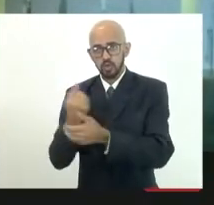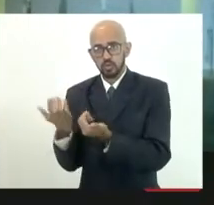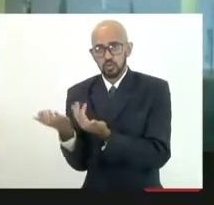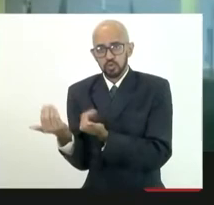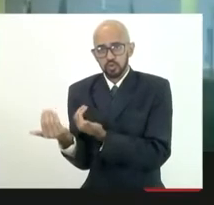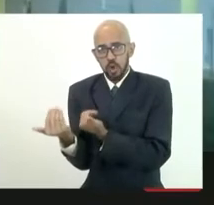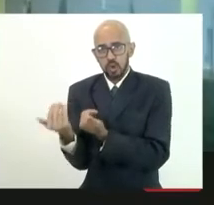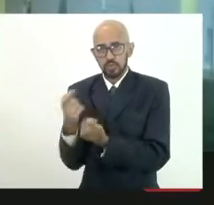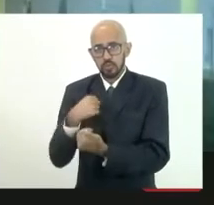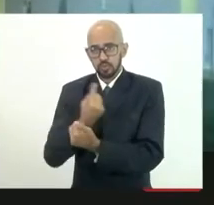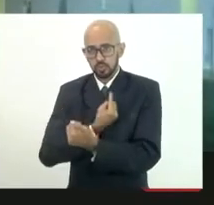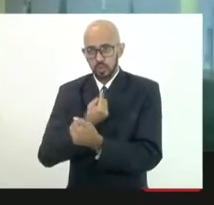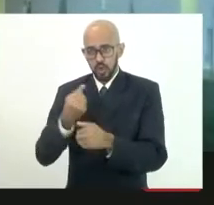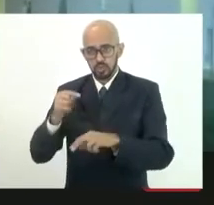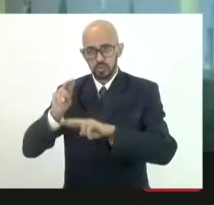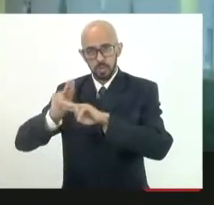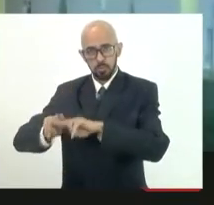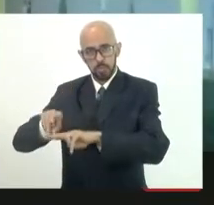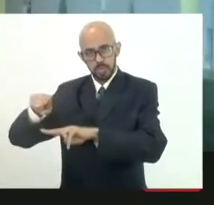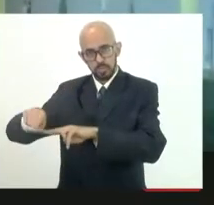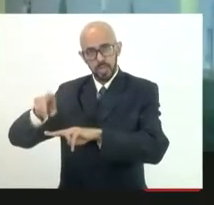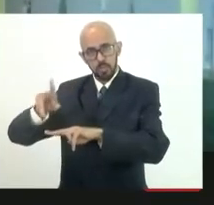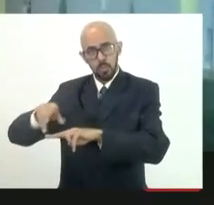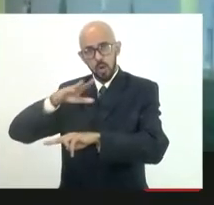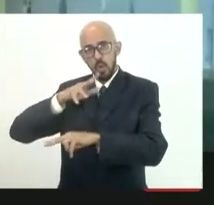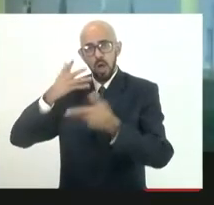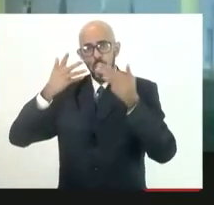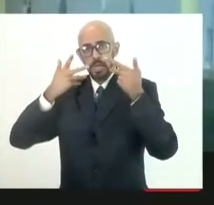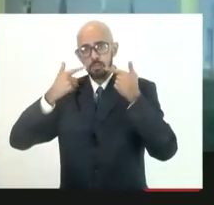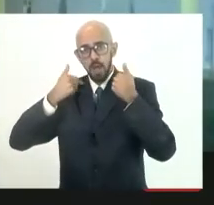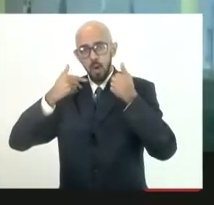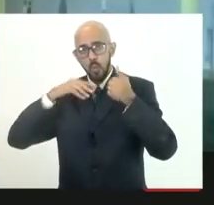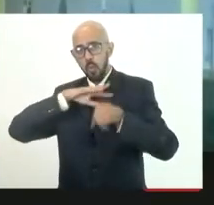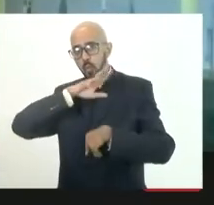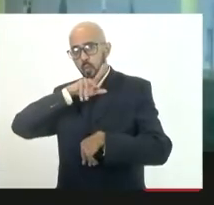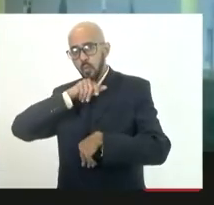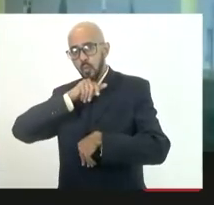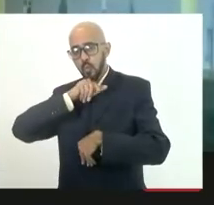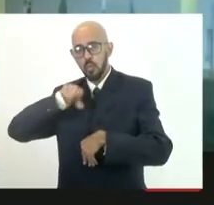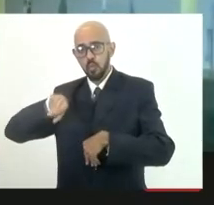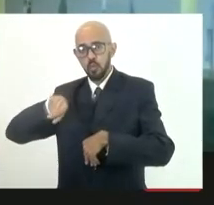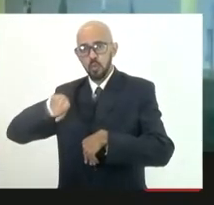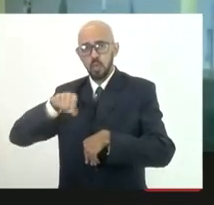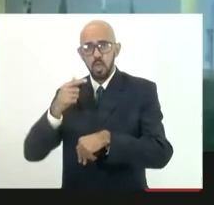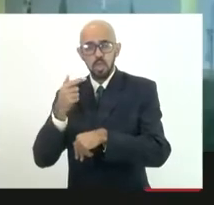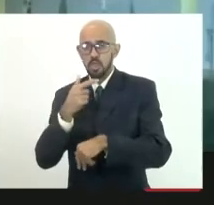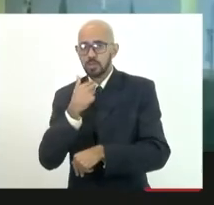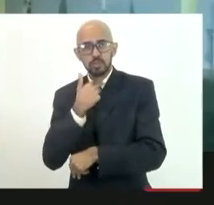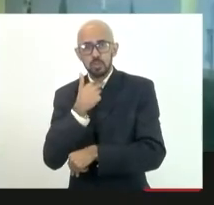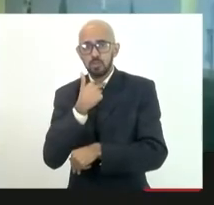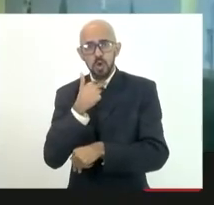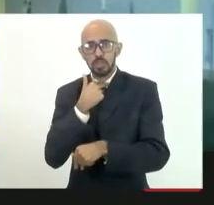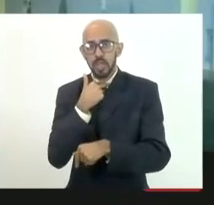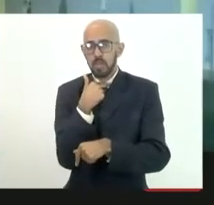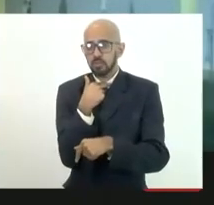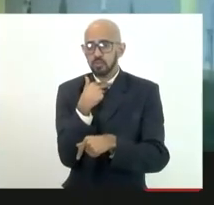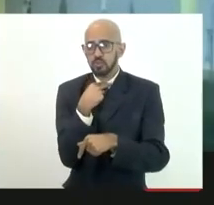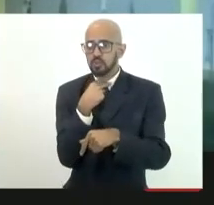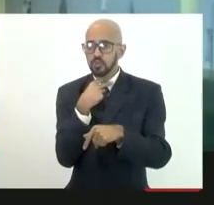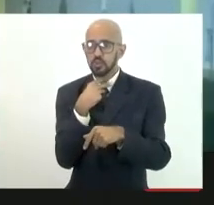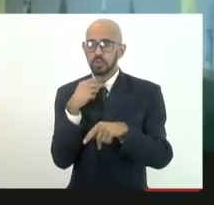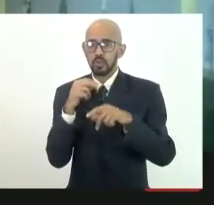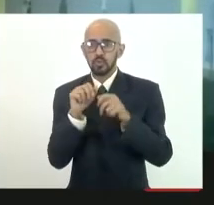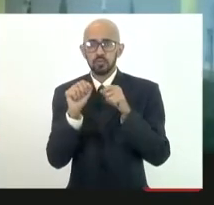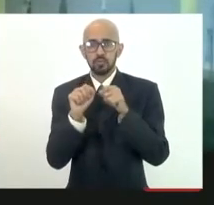que estão ali depositados como animais, se nós não podemos fazer os nossos